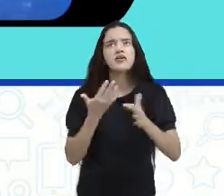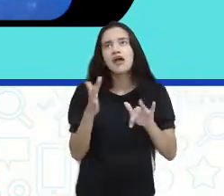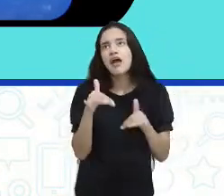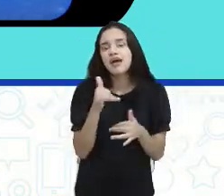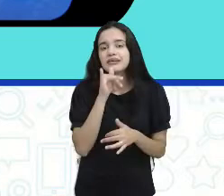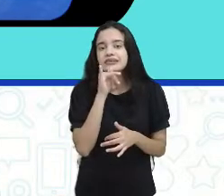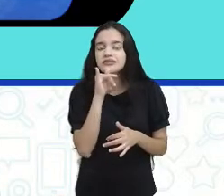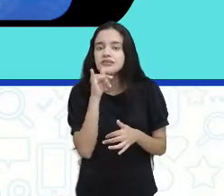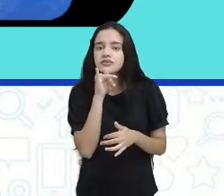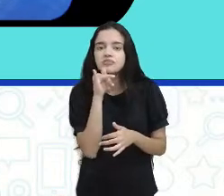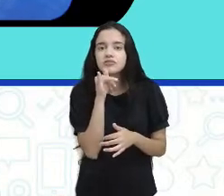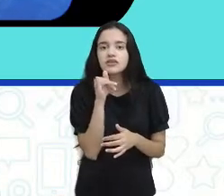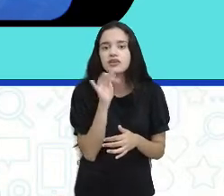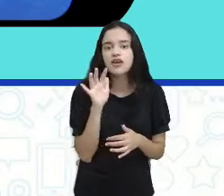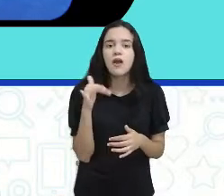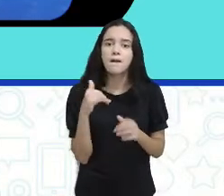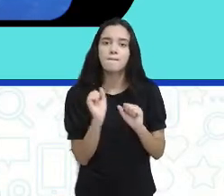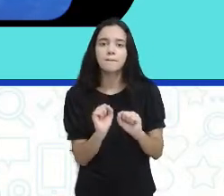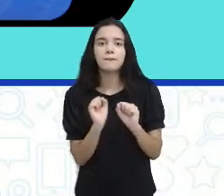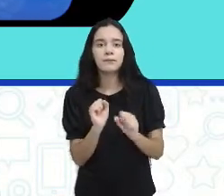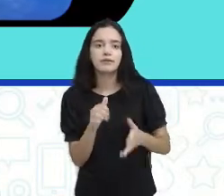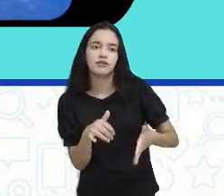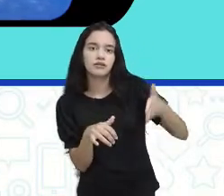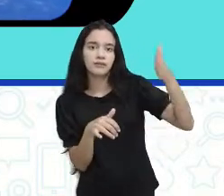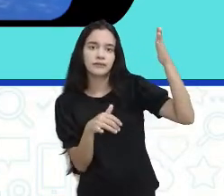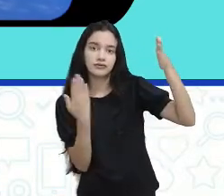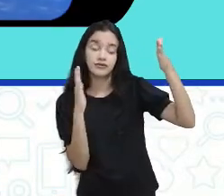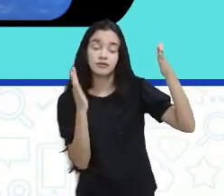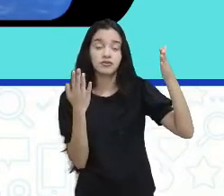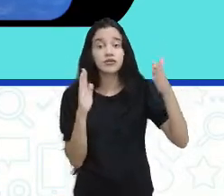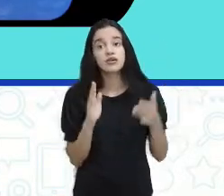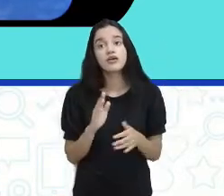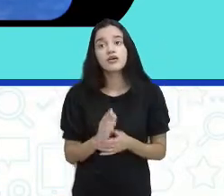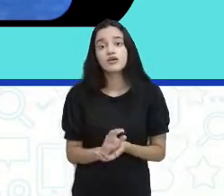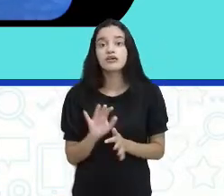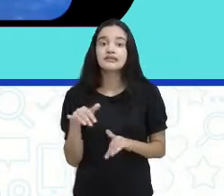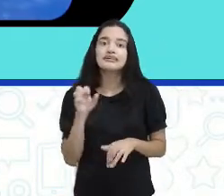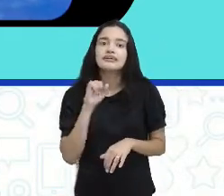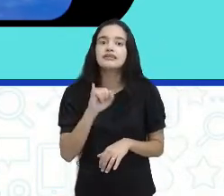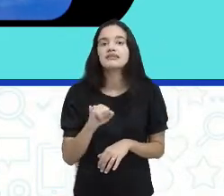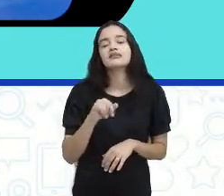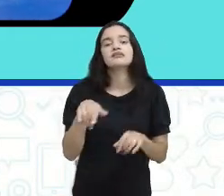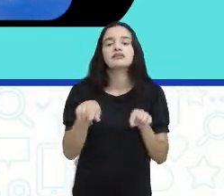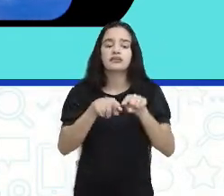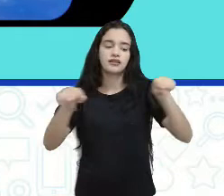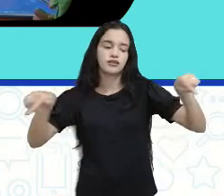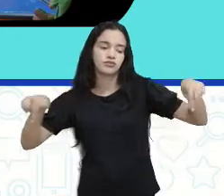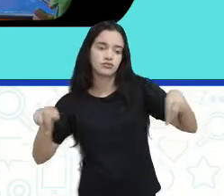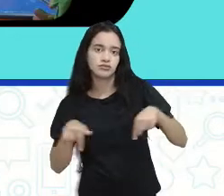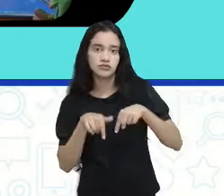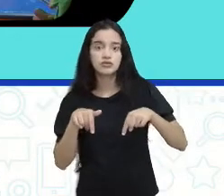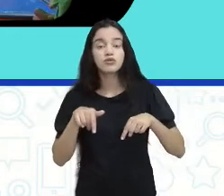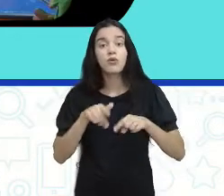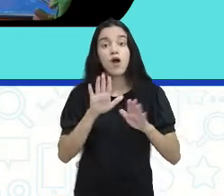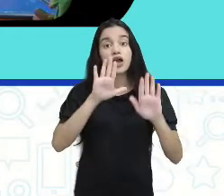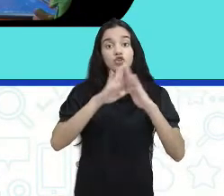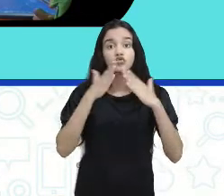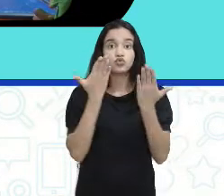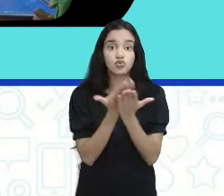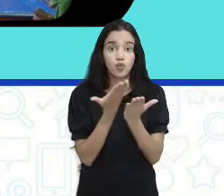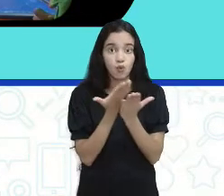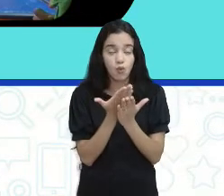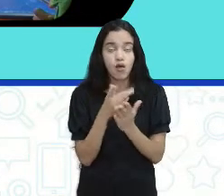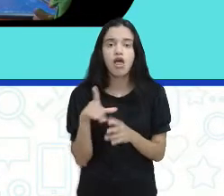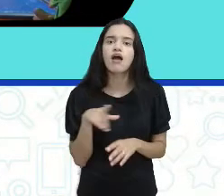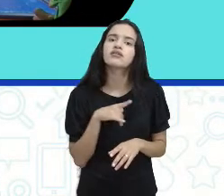dizer que a gente só possa fazer numa parede de vidro, né? De repente aí, se na sua quadra, né, na quadra da sua escola,